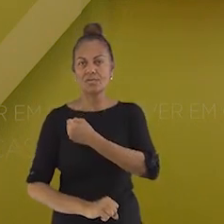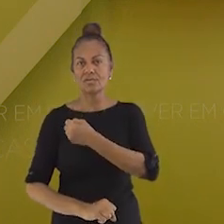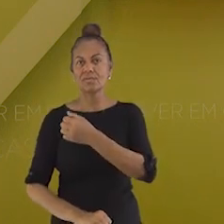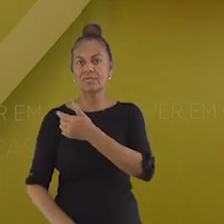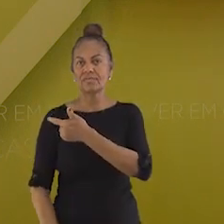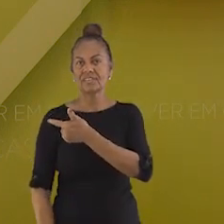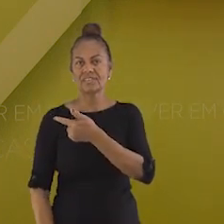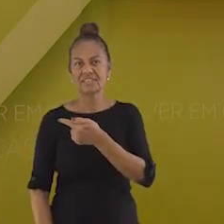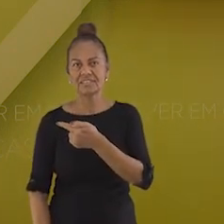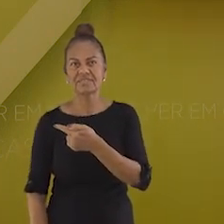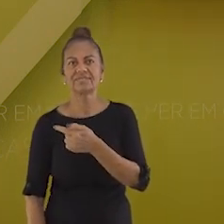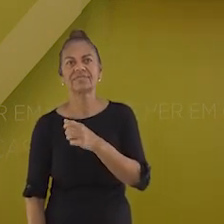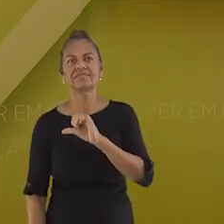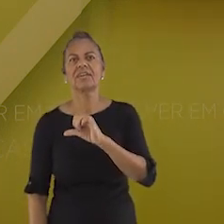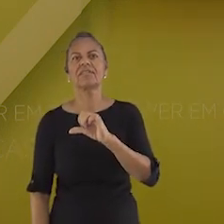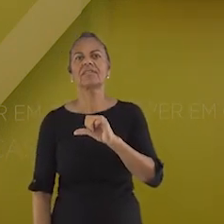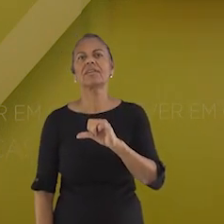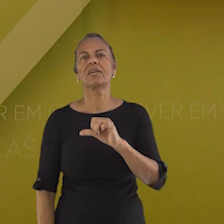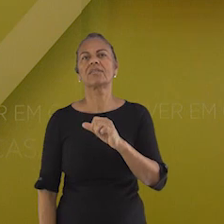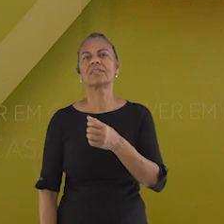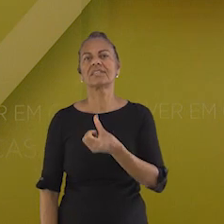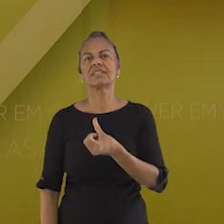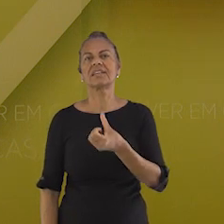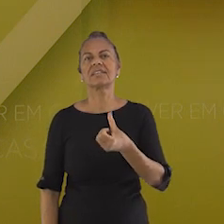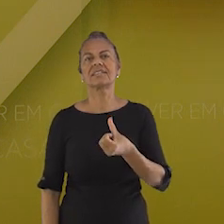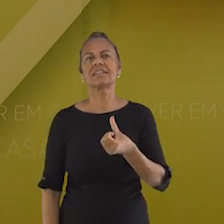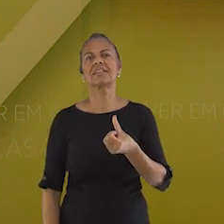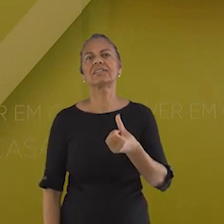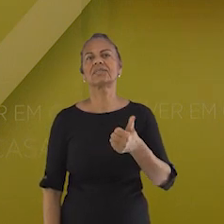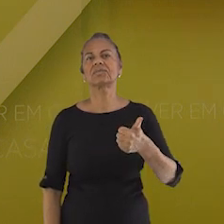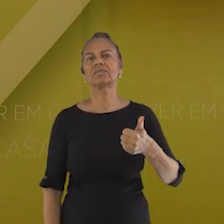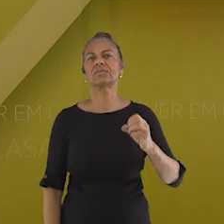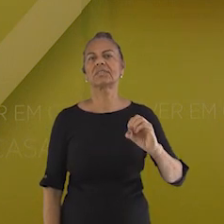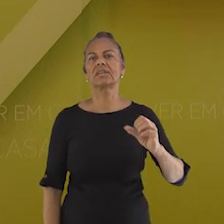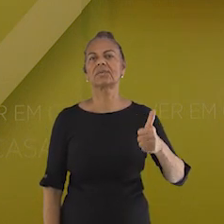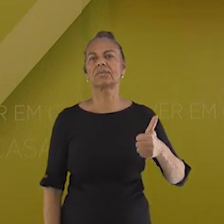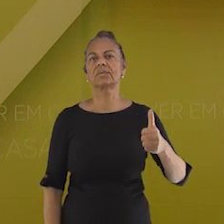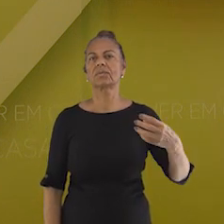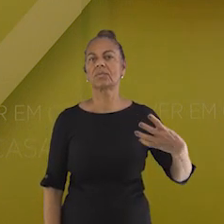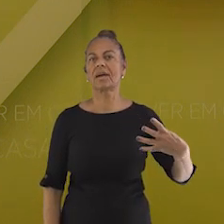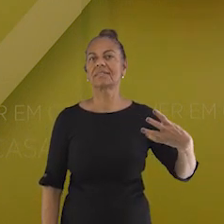ó, 27 99 661